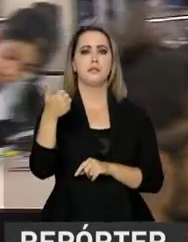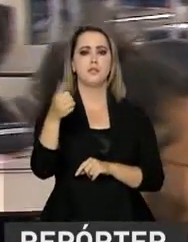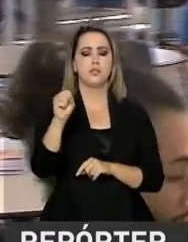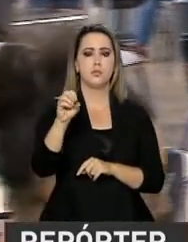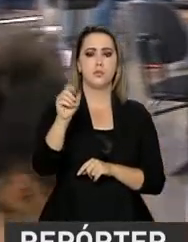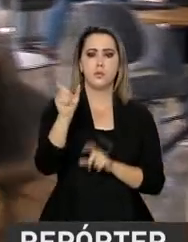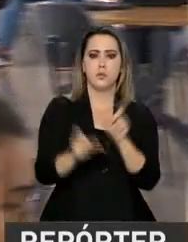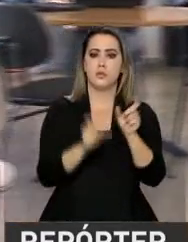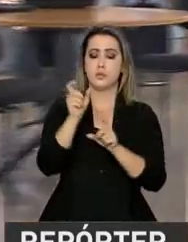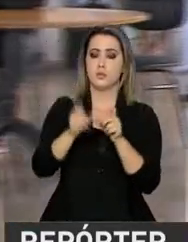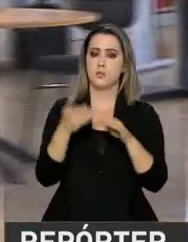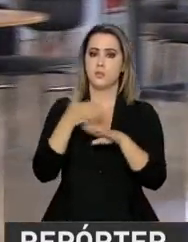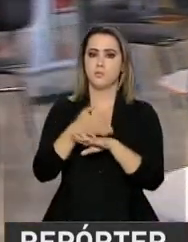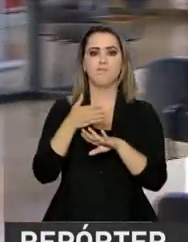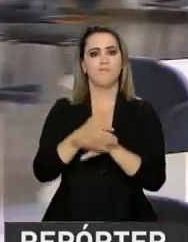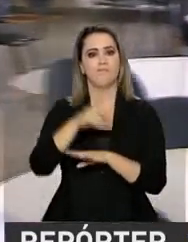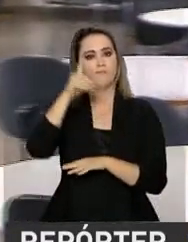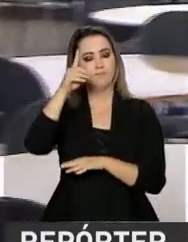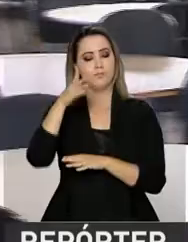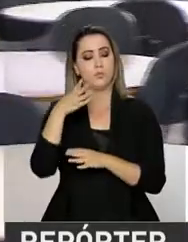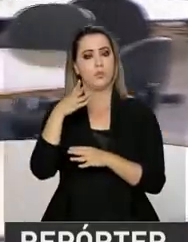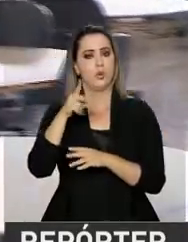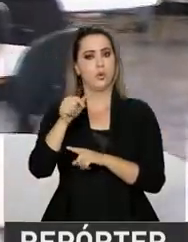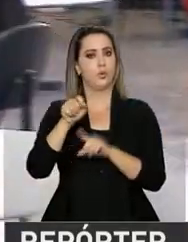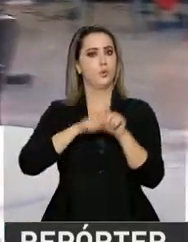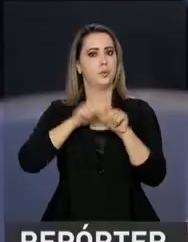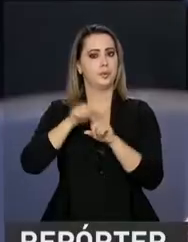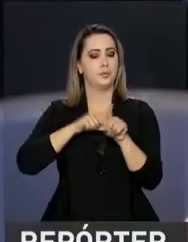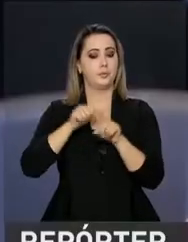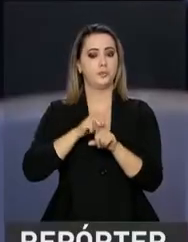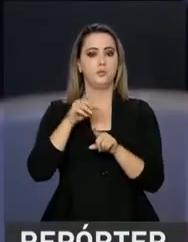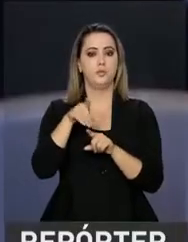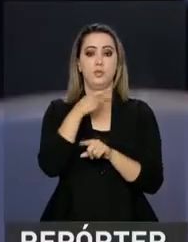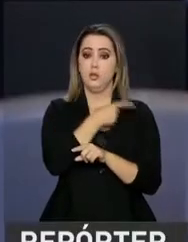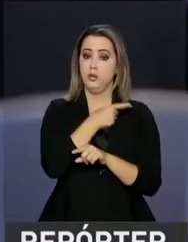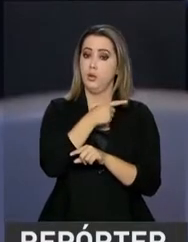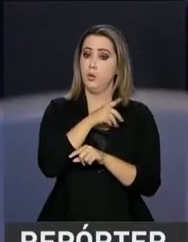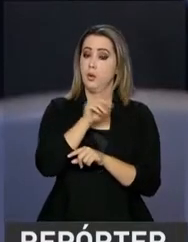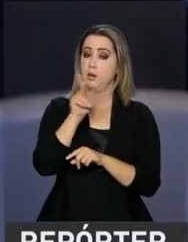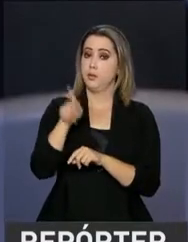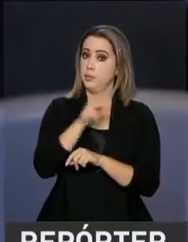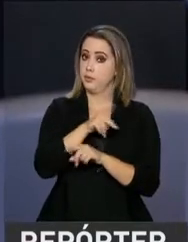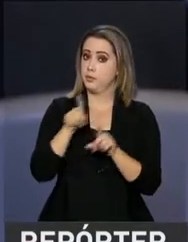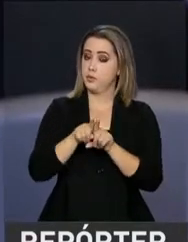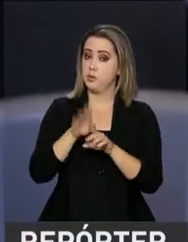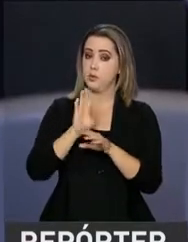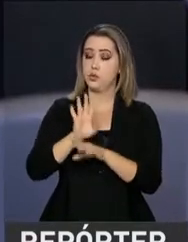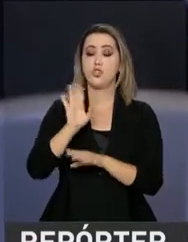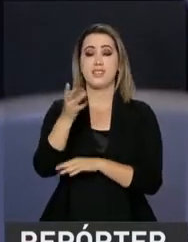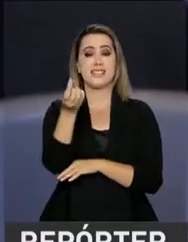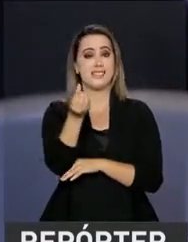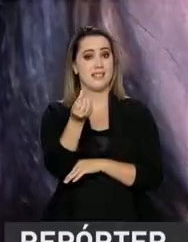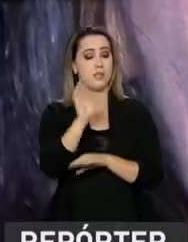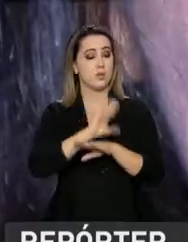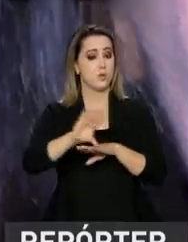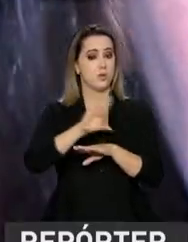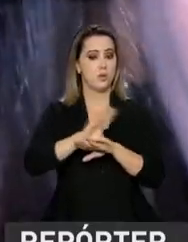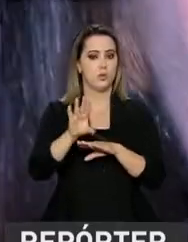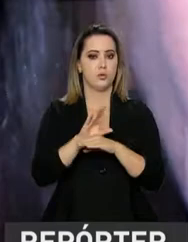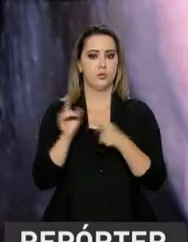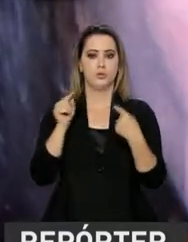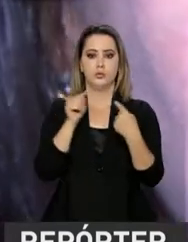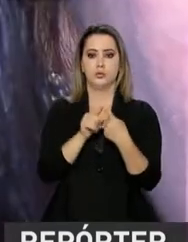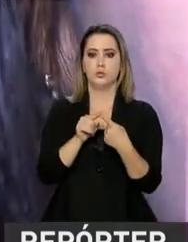passam pelo local e para fazer tudo funcionar esta monitora já fez seis cursos voltados à área